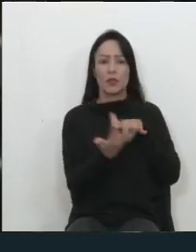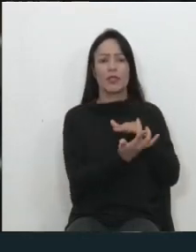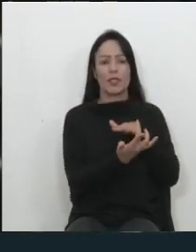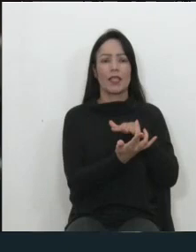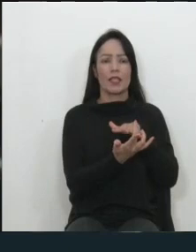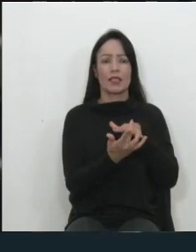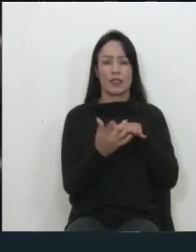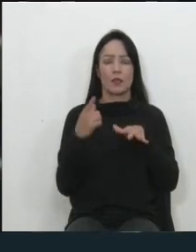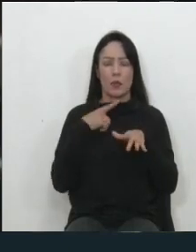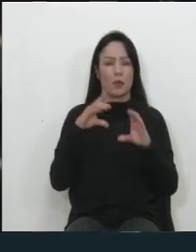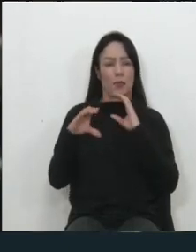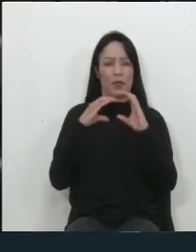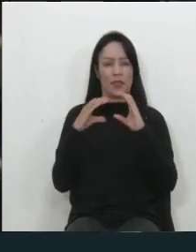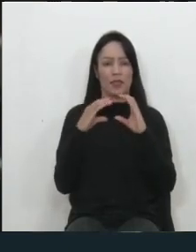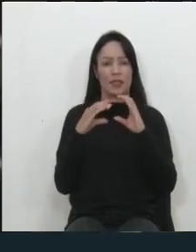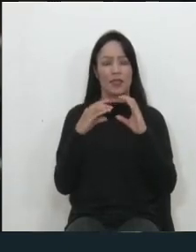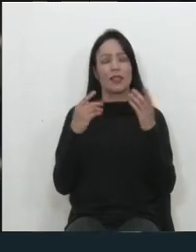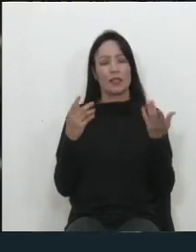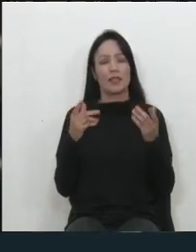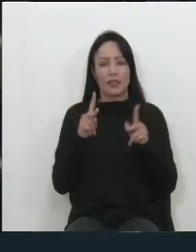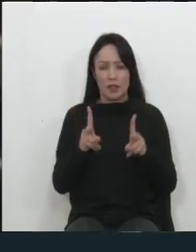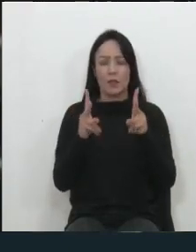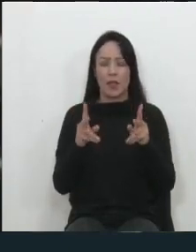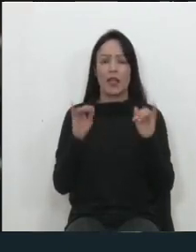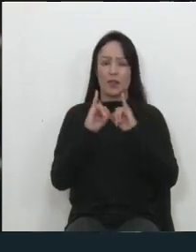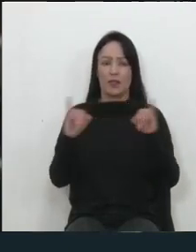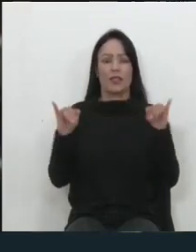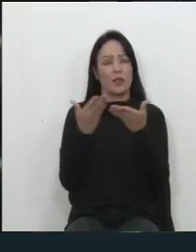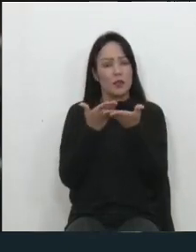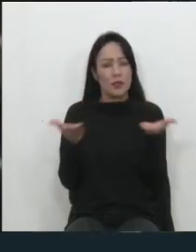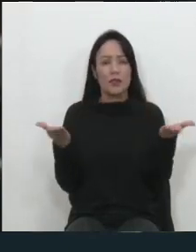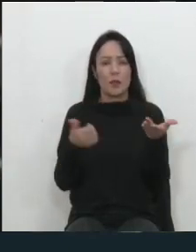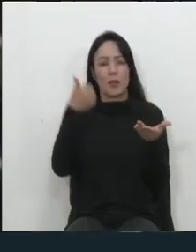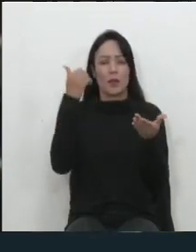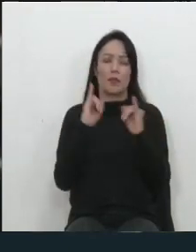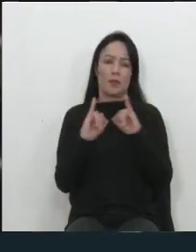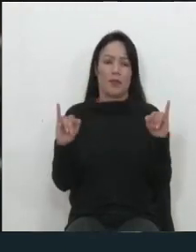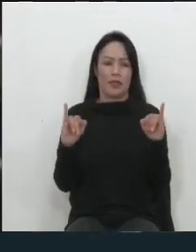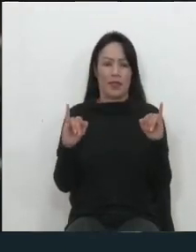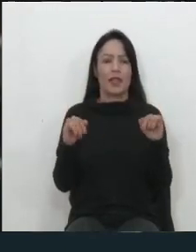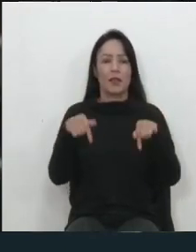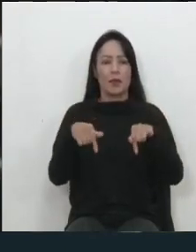nos nossos canais de comunicação, sempre a gente tentando levar a você a melhor informação aqui